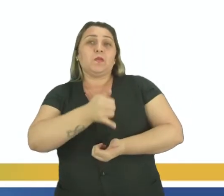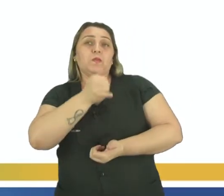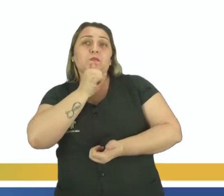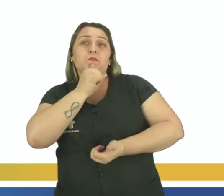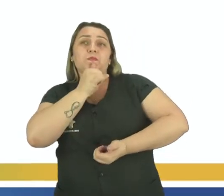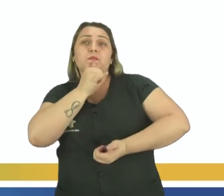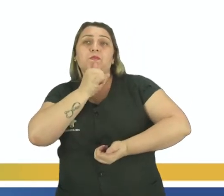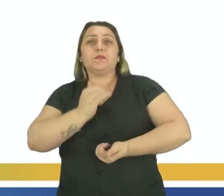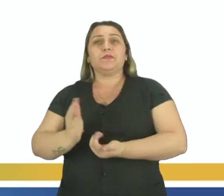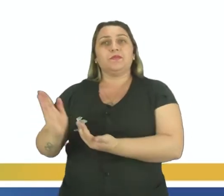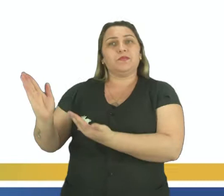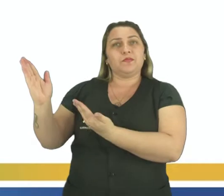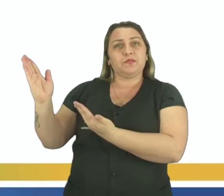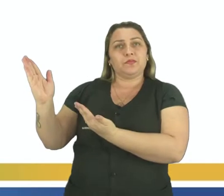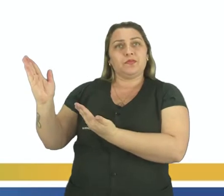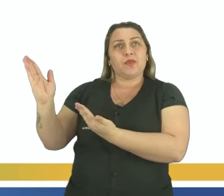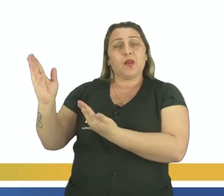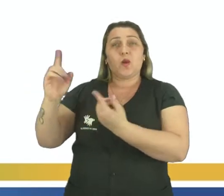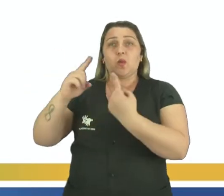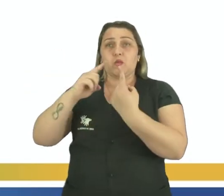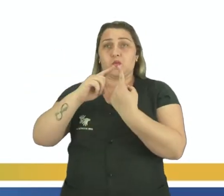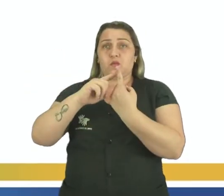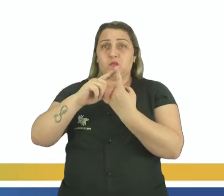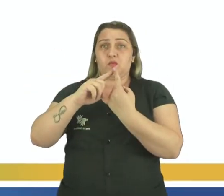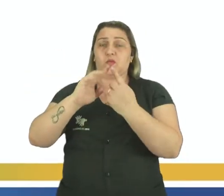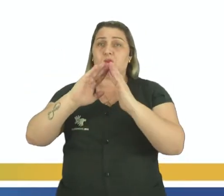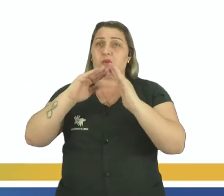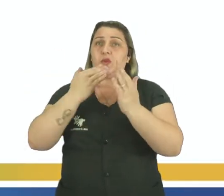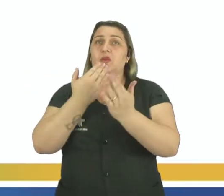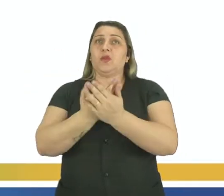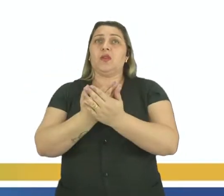Veja um exemplo. Em um colégio estudam